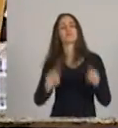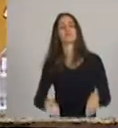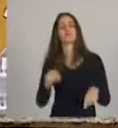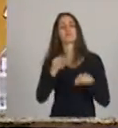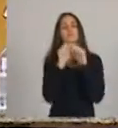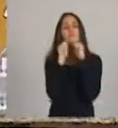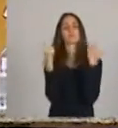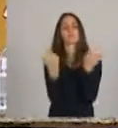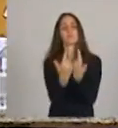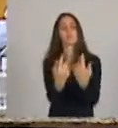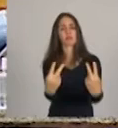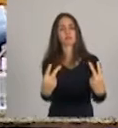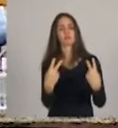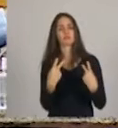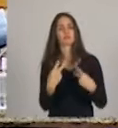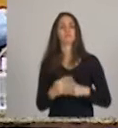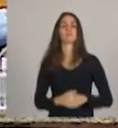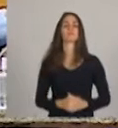nos acompanham